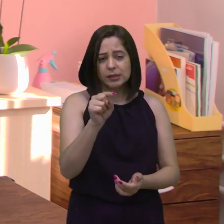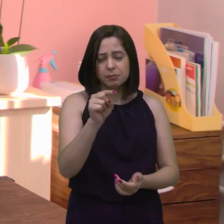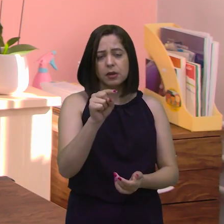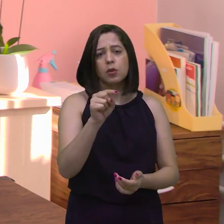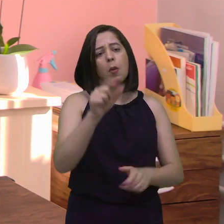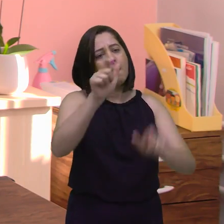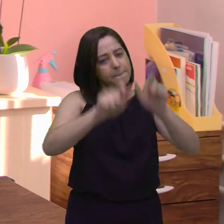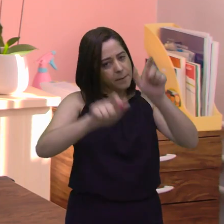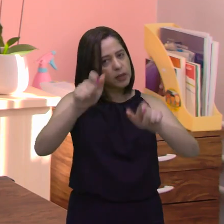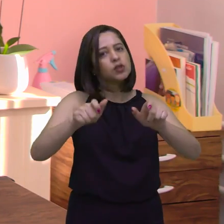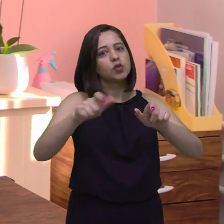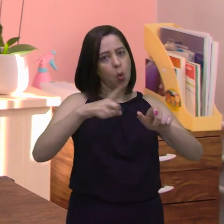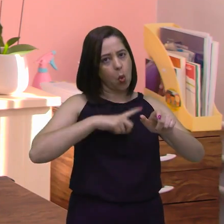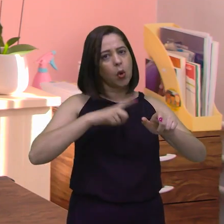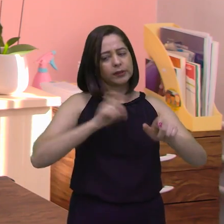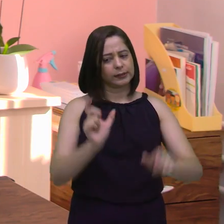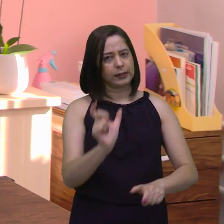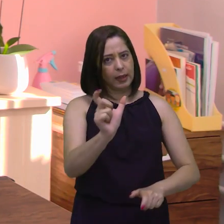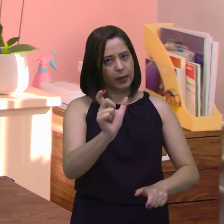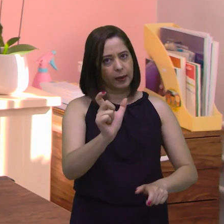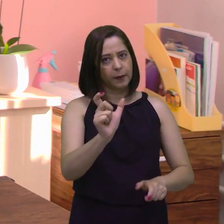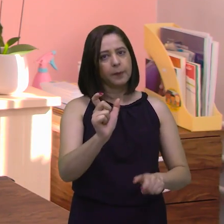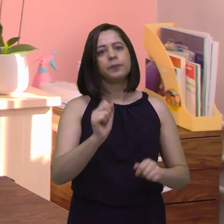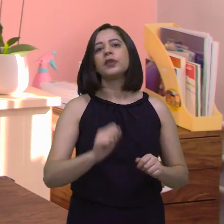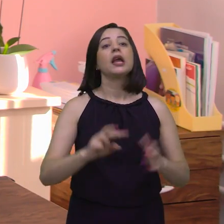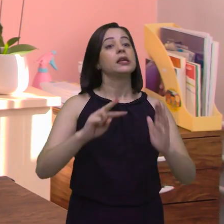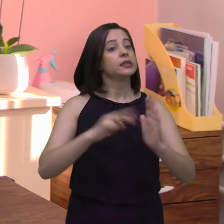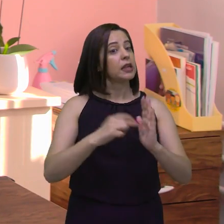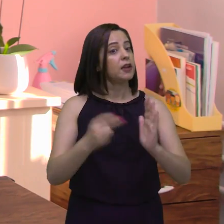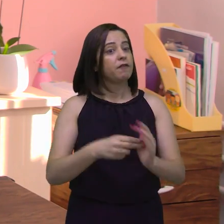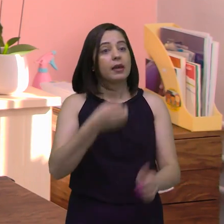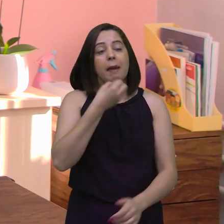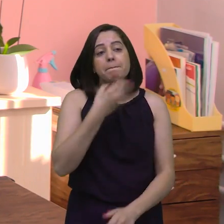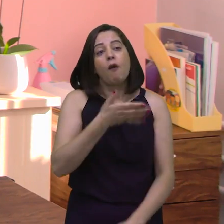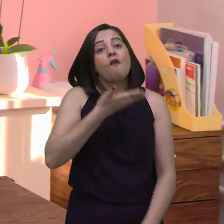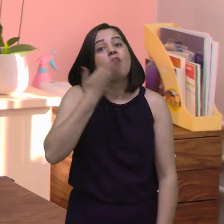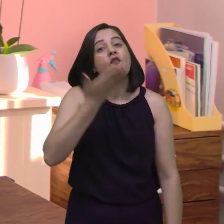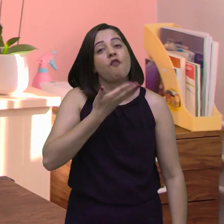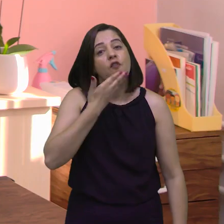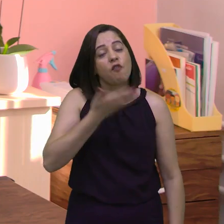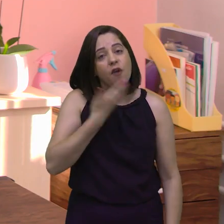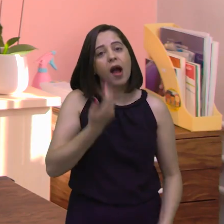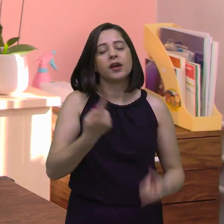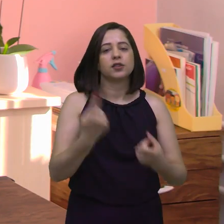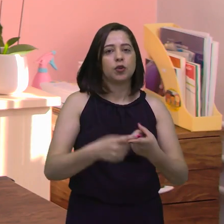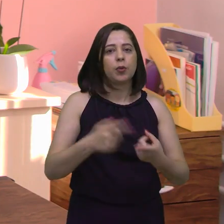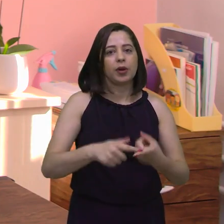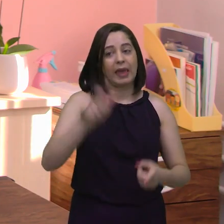2.000 pessoas, então ele também tem uma identificação, o que isso facilita em todos os